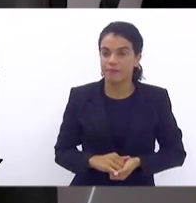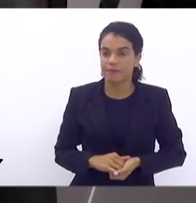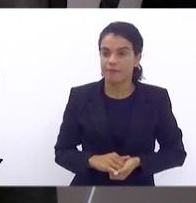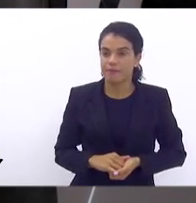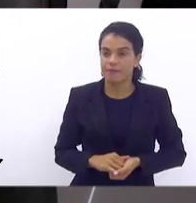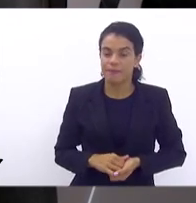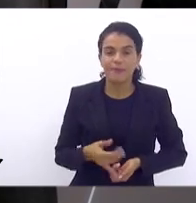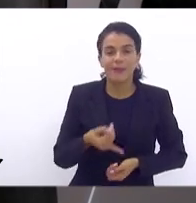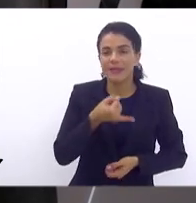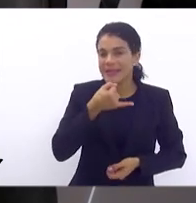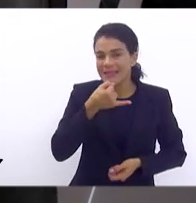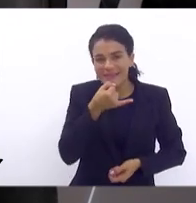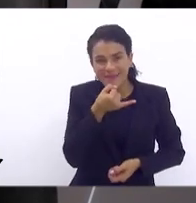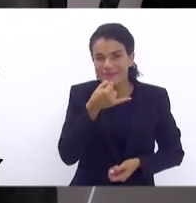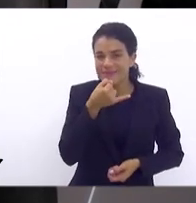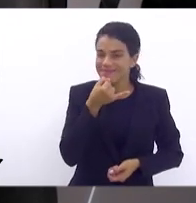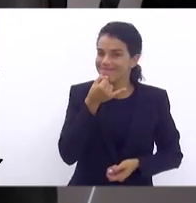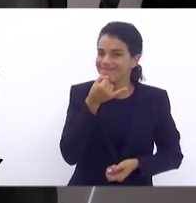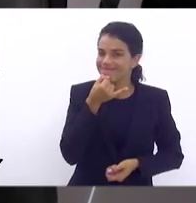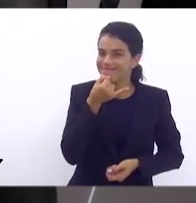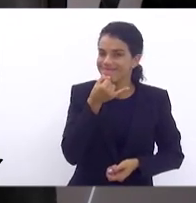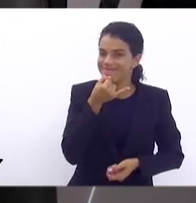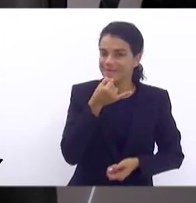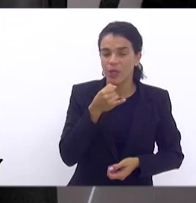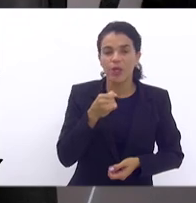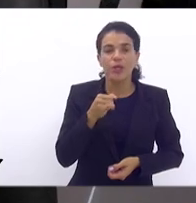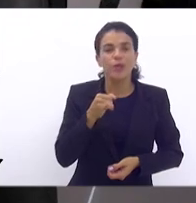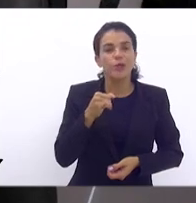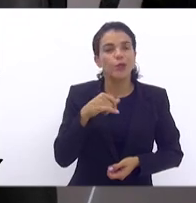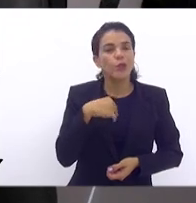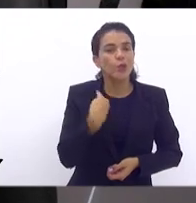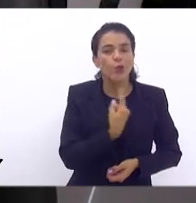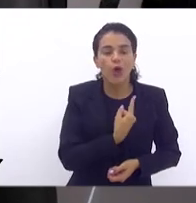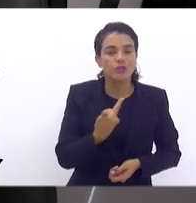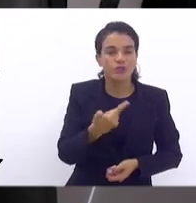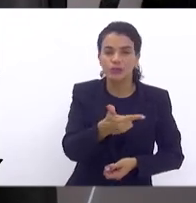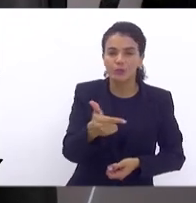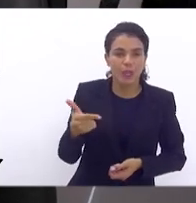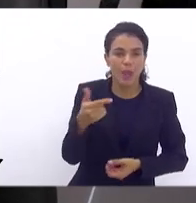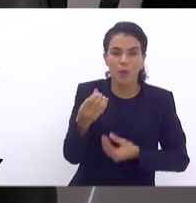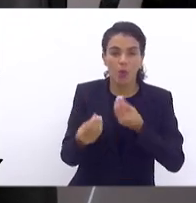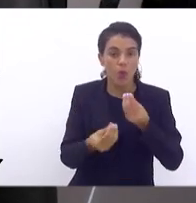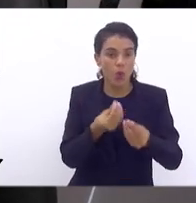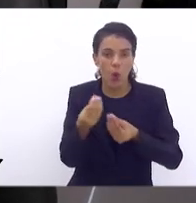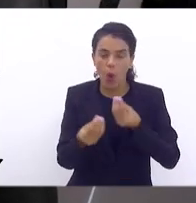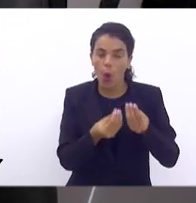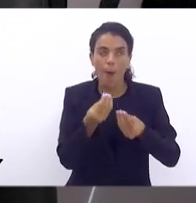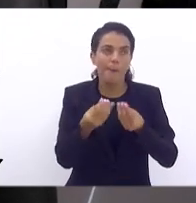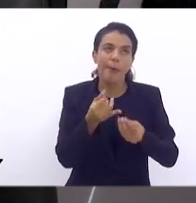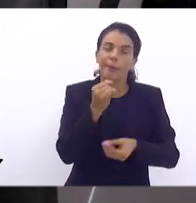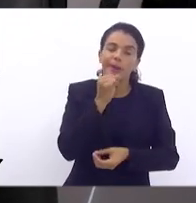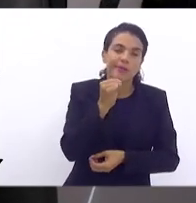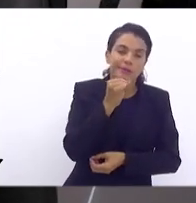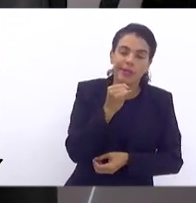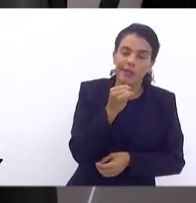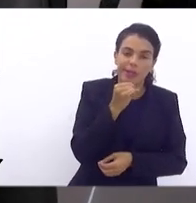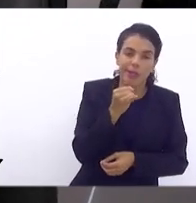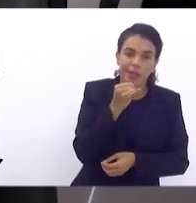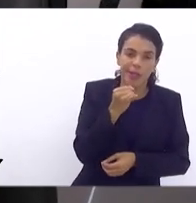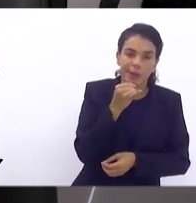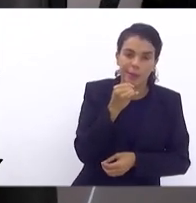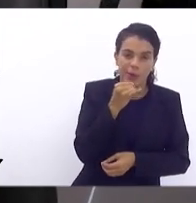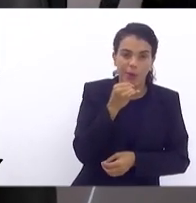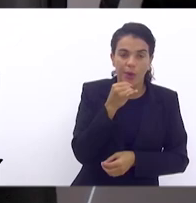infelizmente né assim a gente não tem muito como sair desse dessa